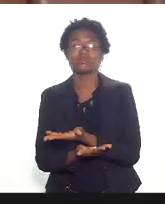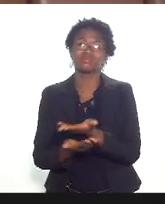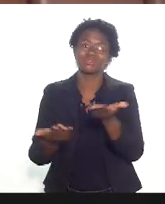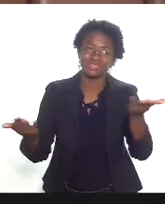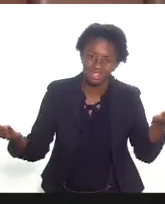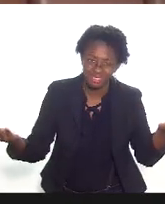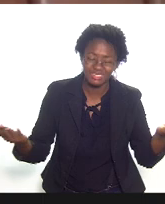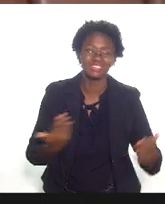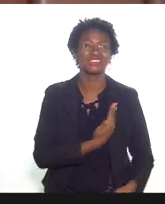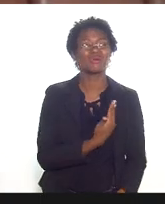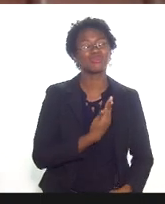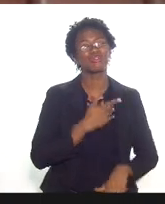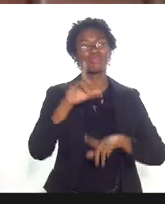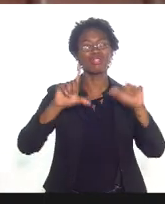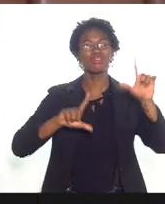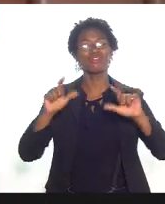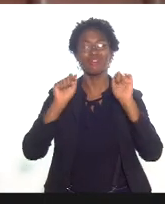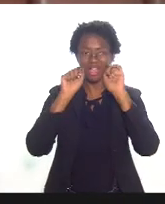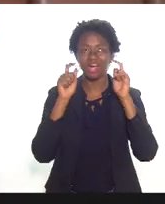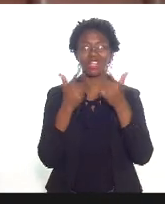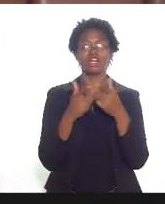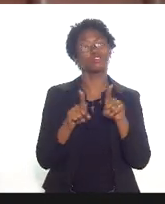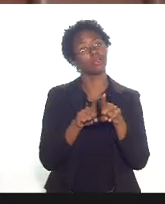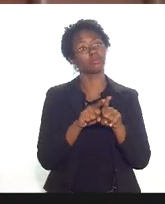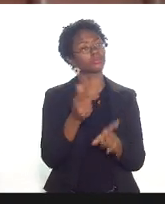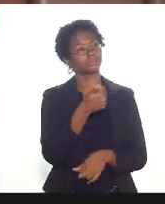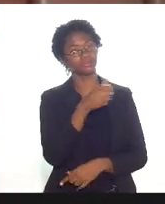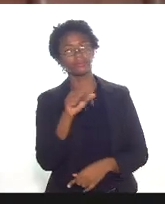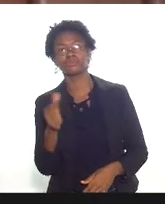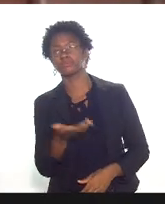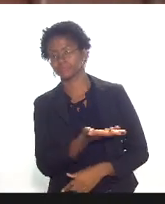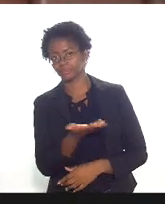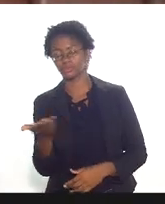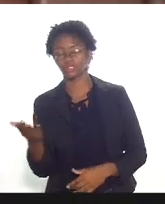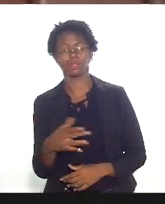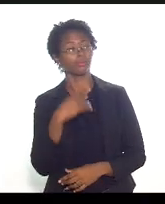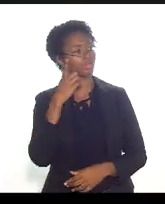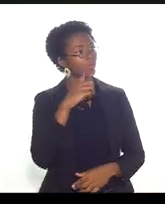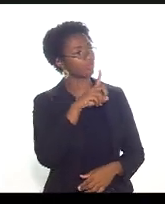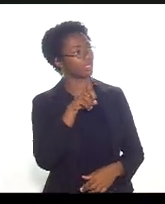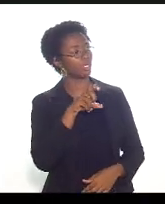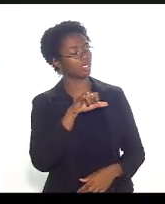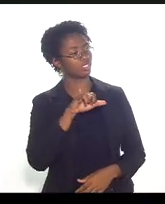e companheiras da TV Alerj e às assessorias. Deputada Zeidan?